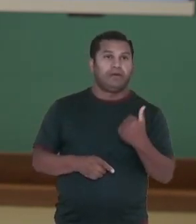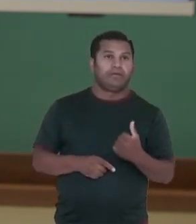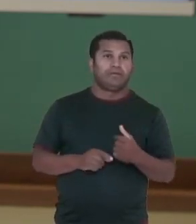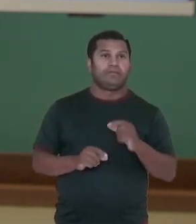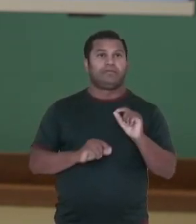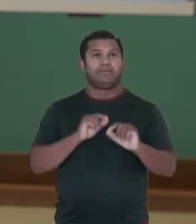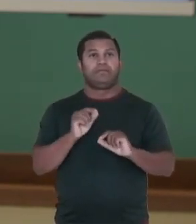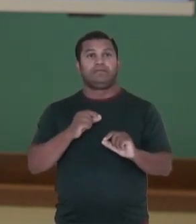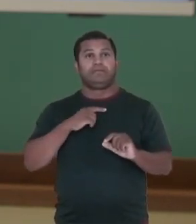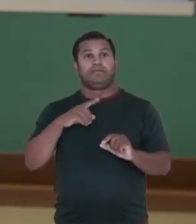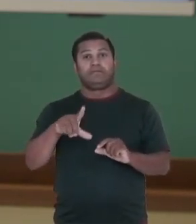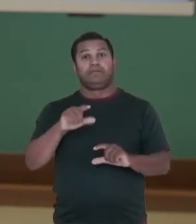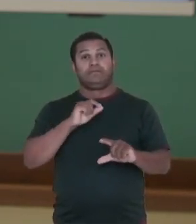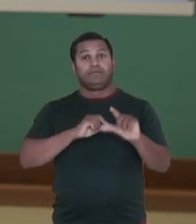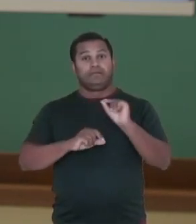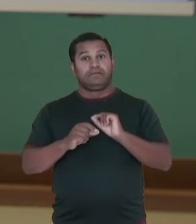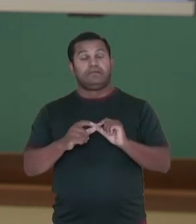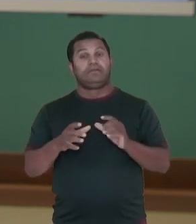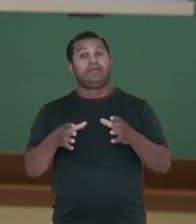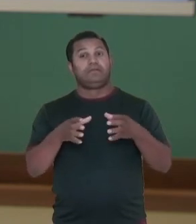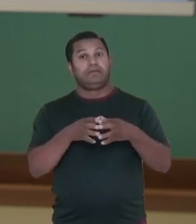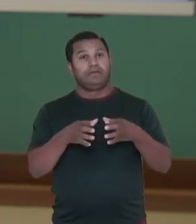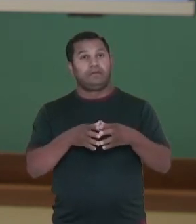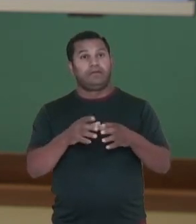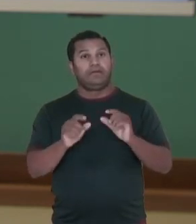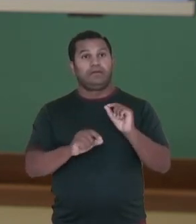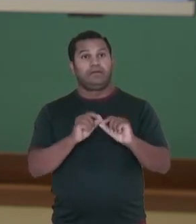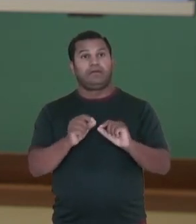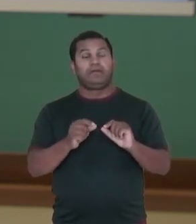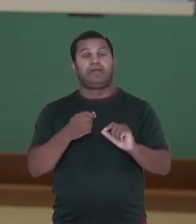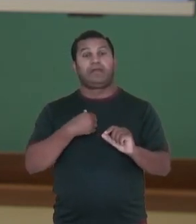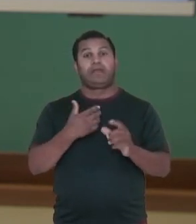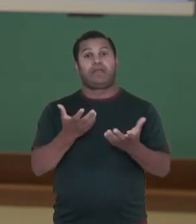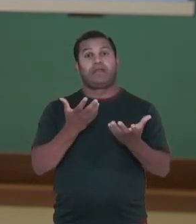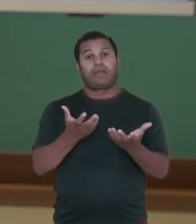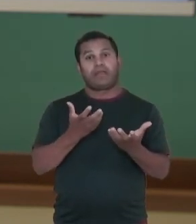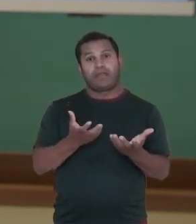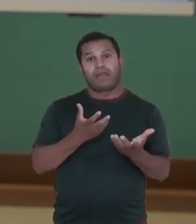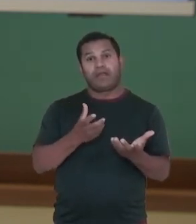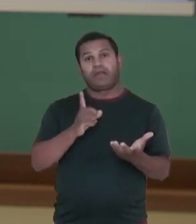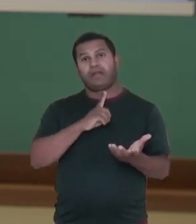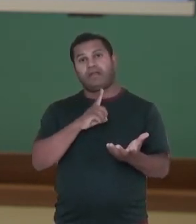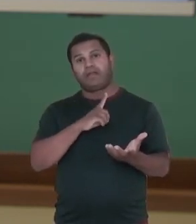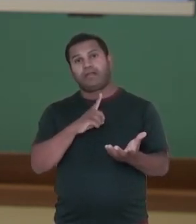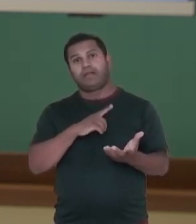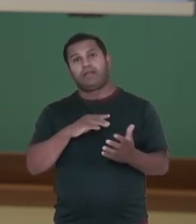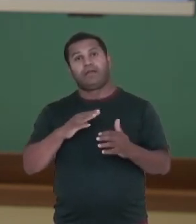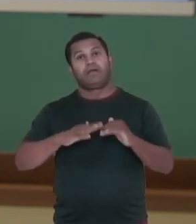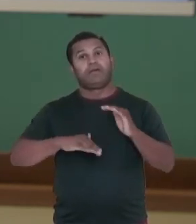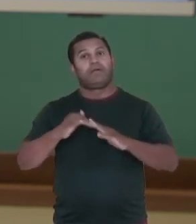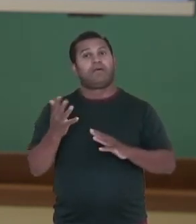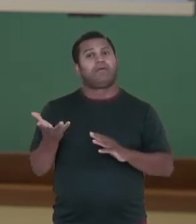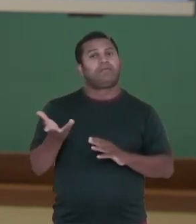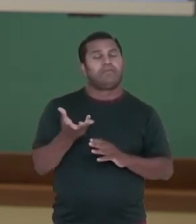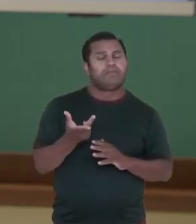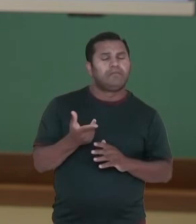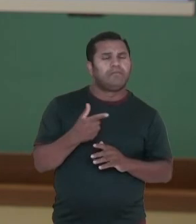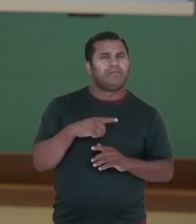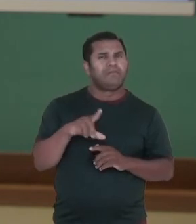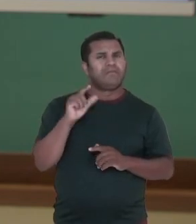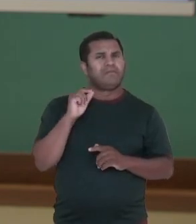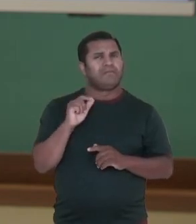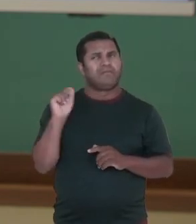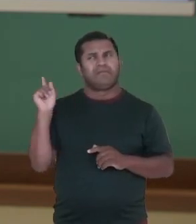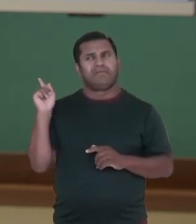doença terminal, mas eu ainda tenho qualidade de vida nessa doença, muita gente opta pela